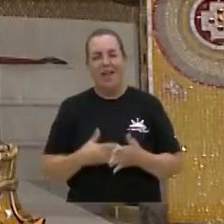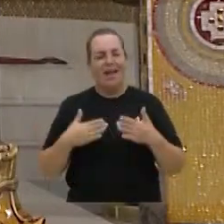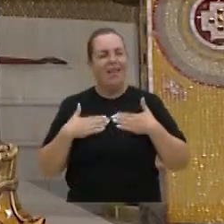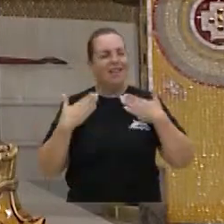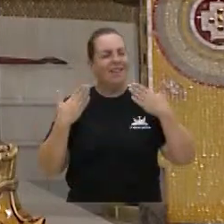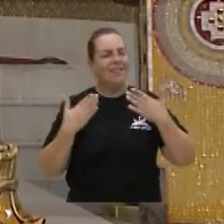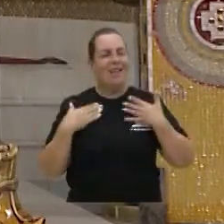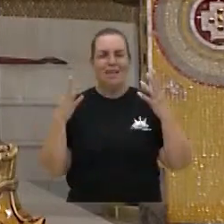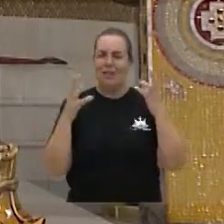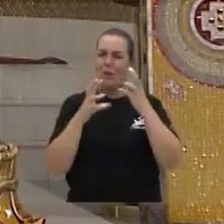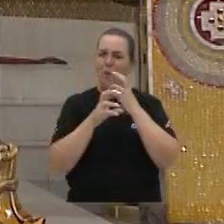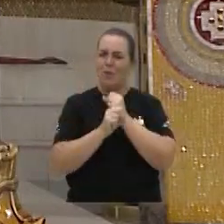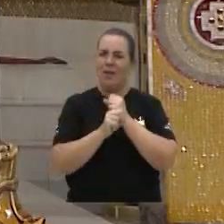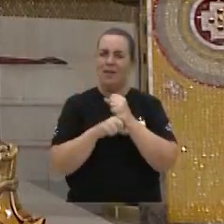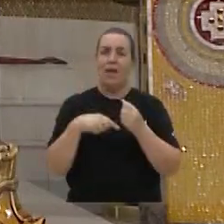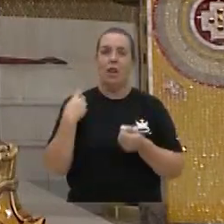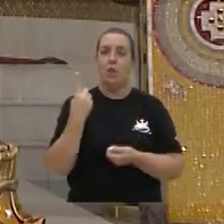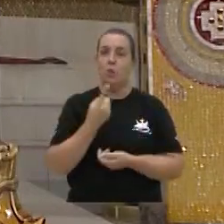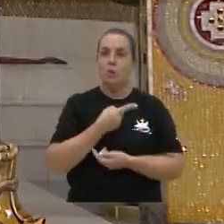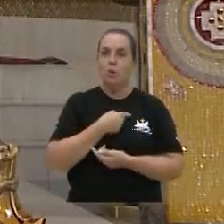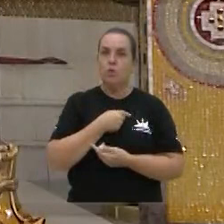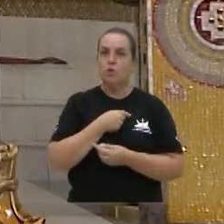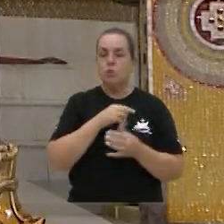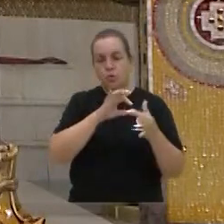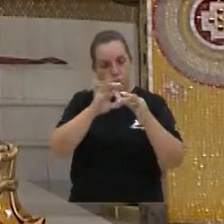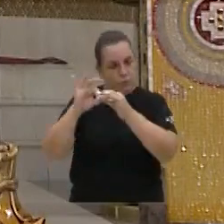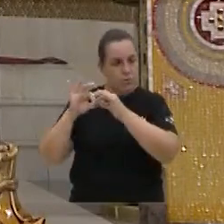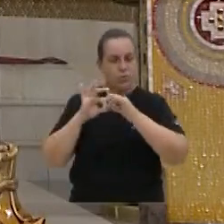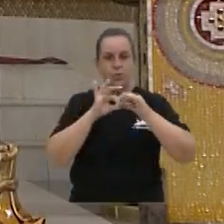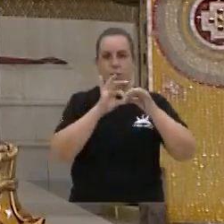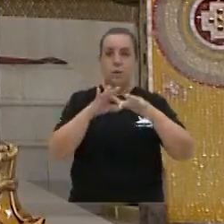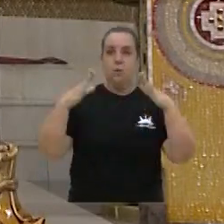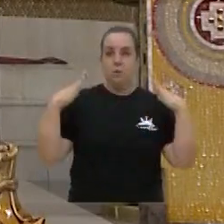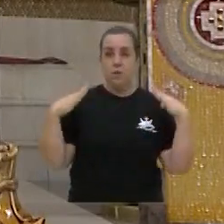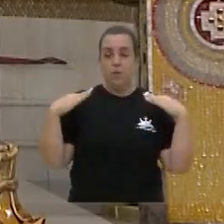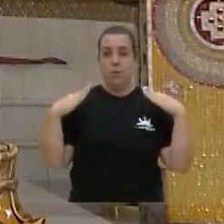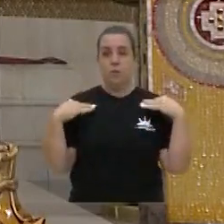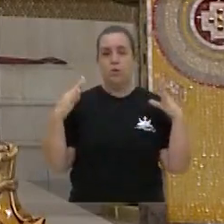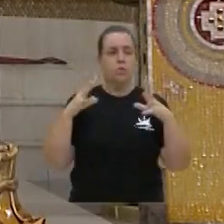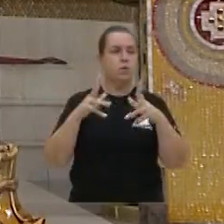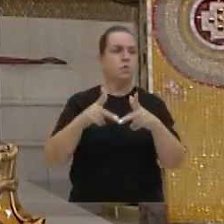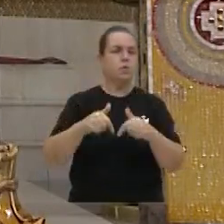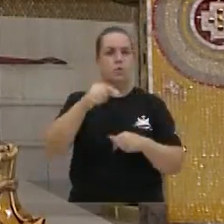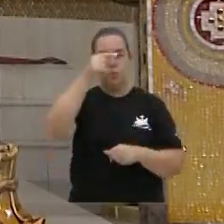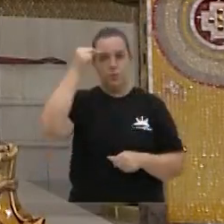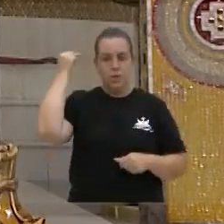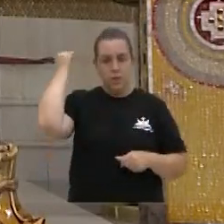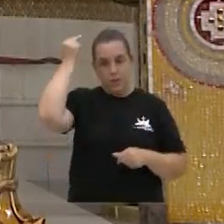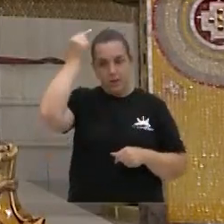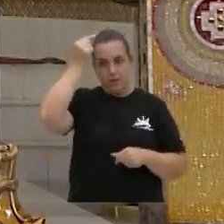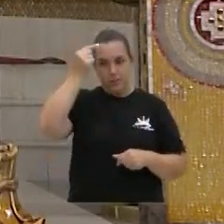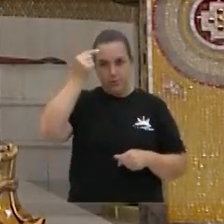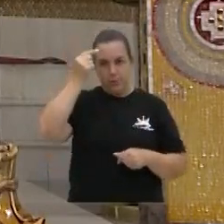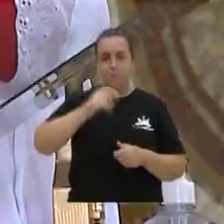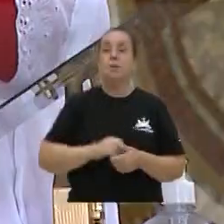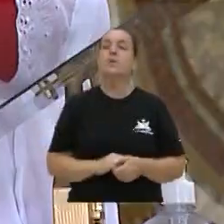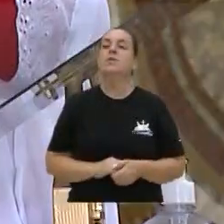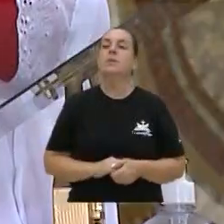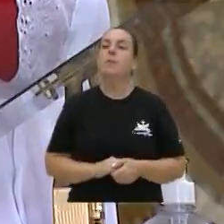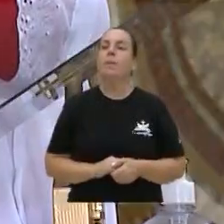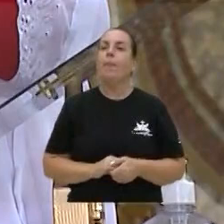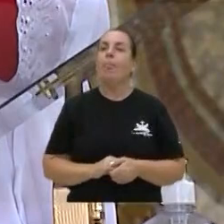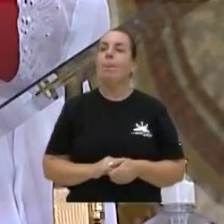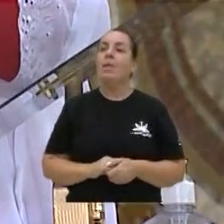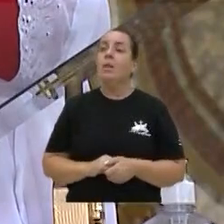Transbordando de alegria pascal, nós nos unimos aos anjos e todos os